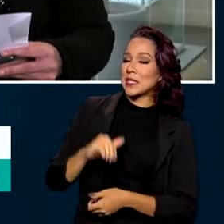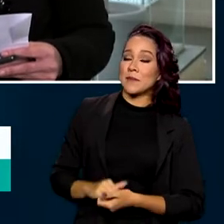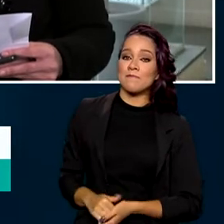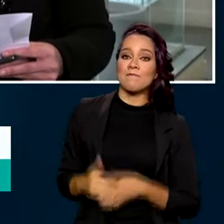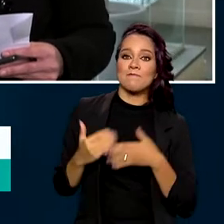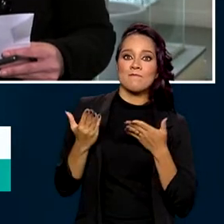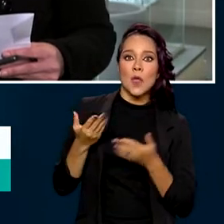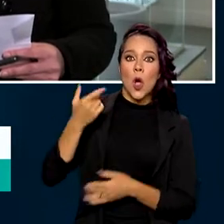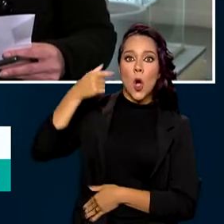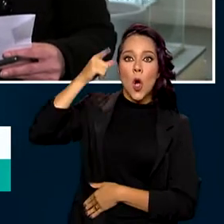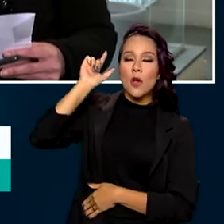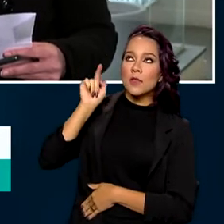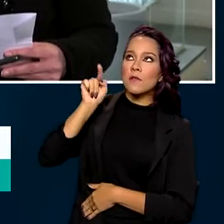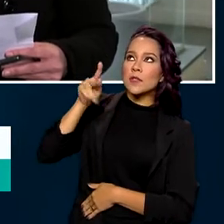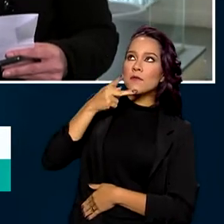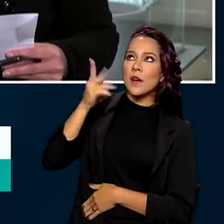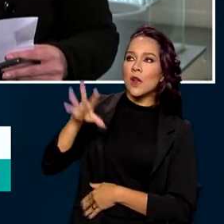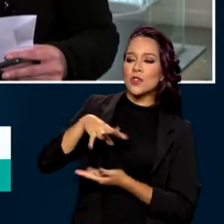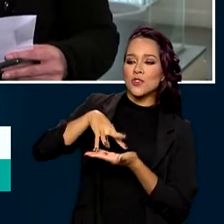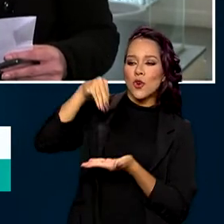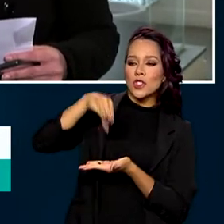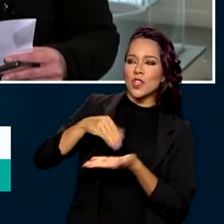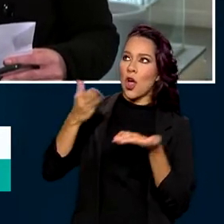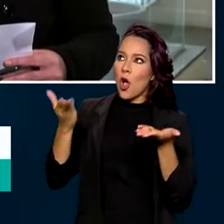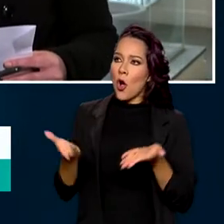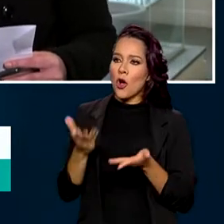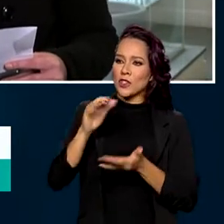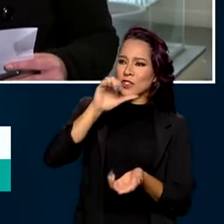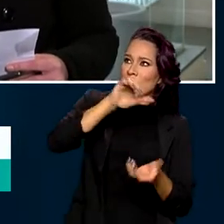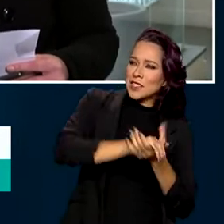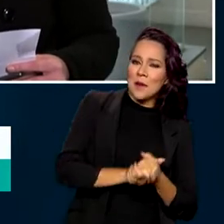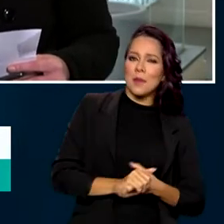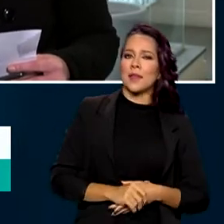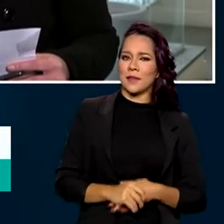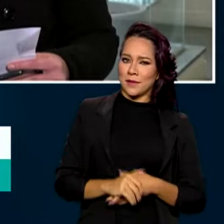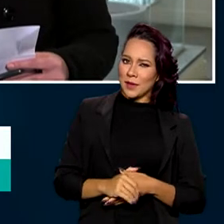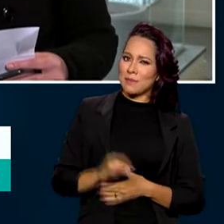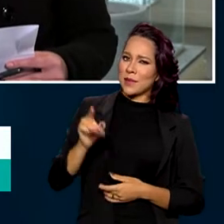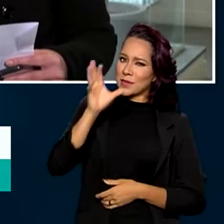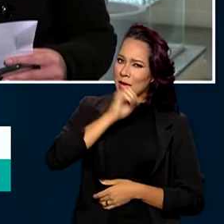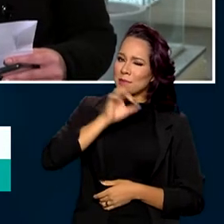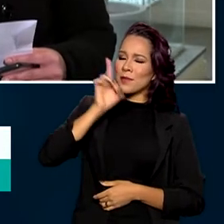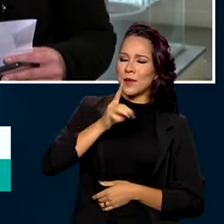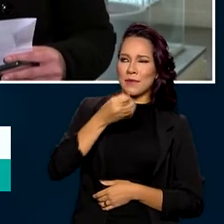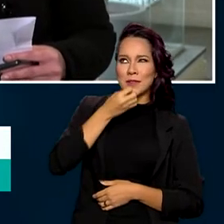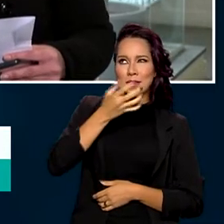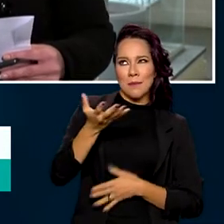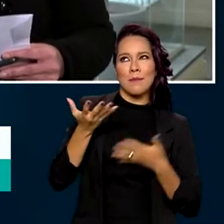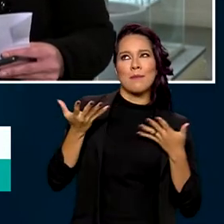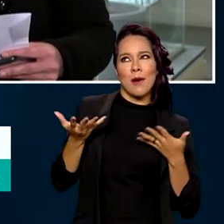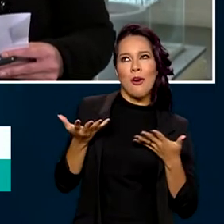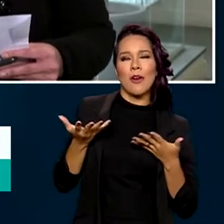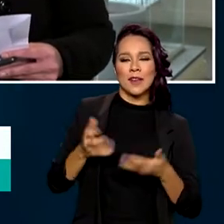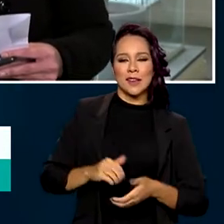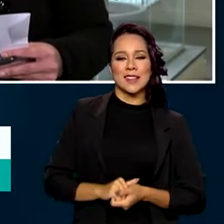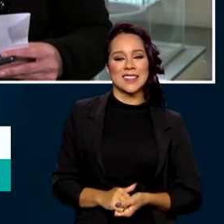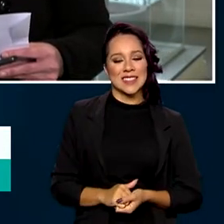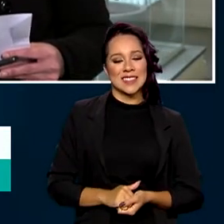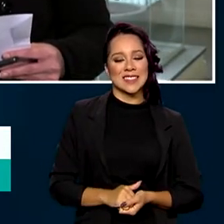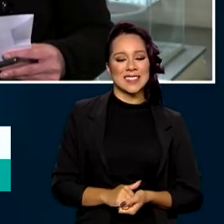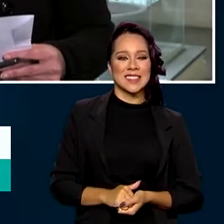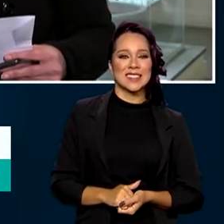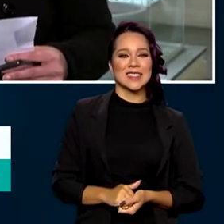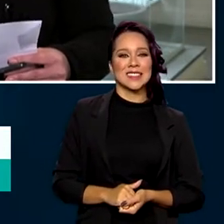Érica você falou de coxinha hoje de casamento Pelo visto o seu fim de semana será bem eclético hein